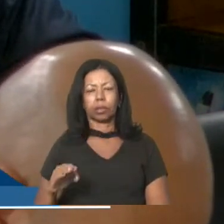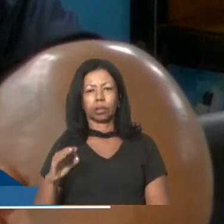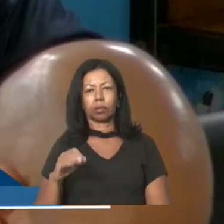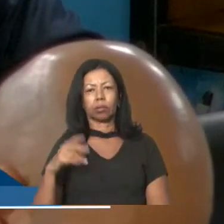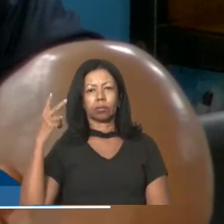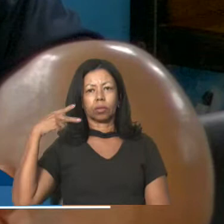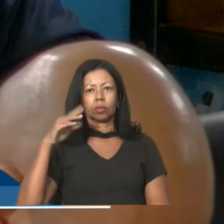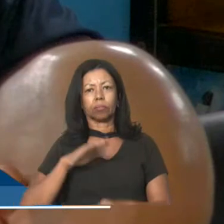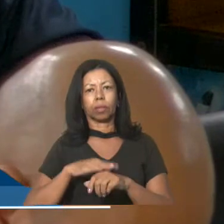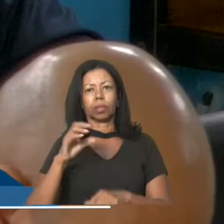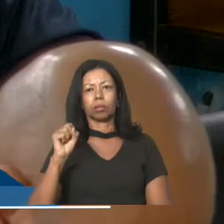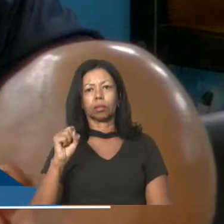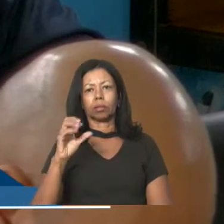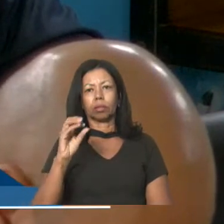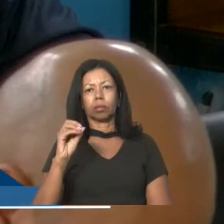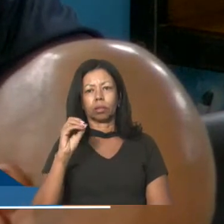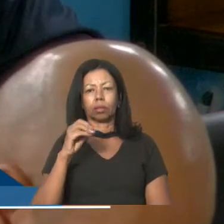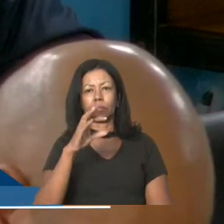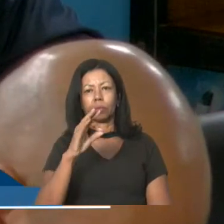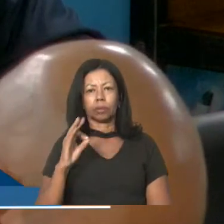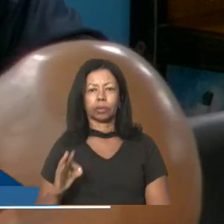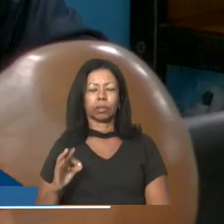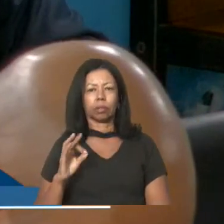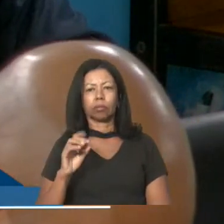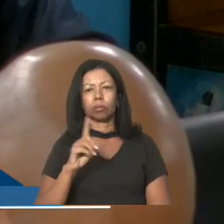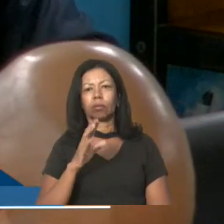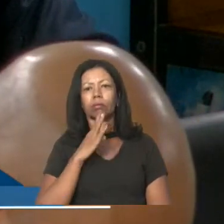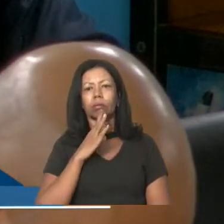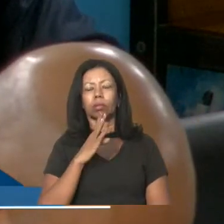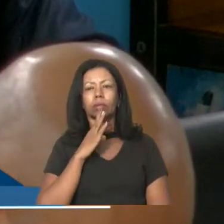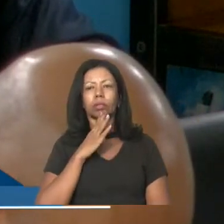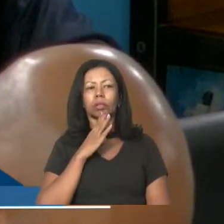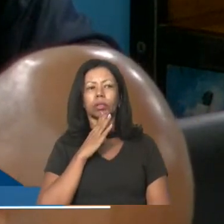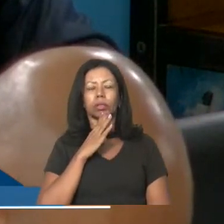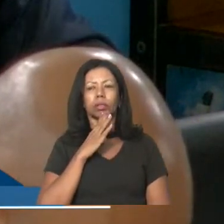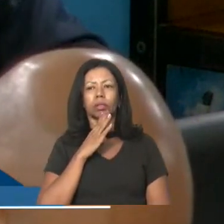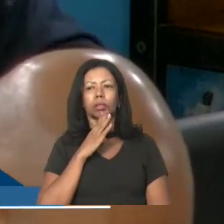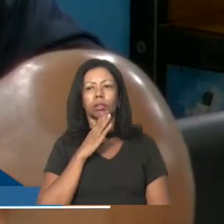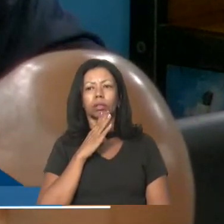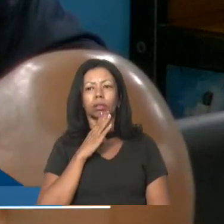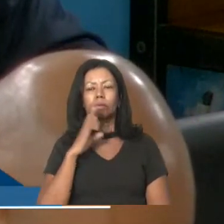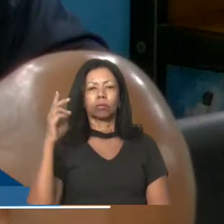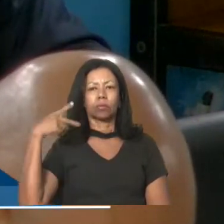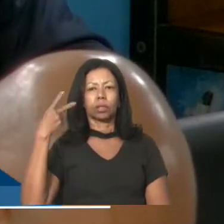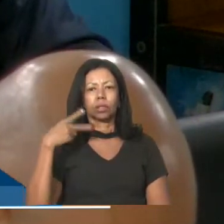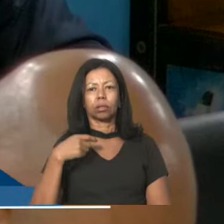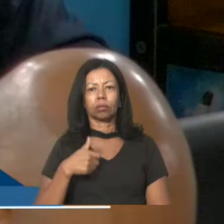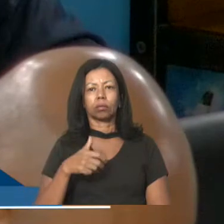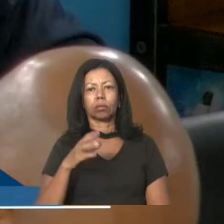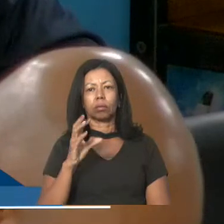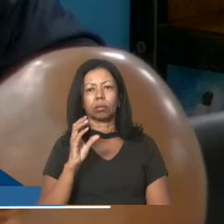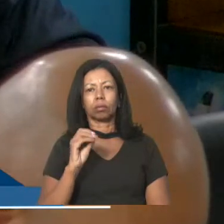avaliado em mais de 80%, a ponto de não conhecer um vereador de 10